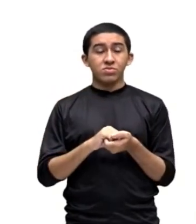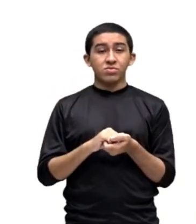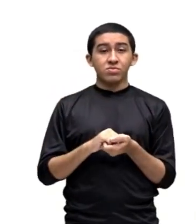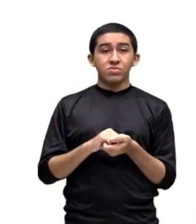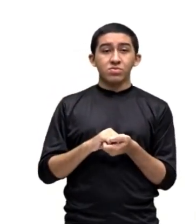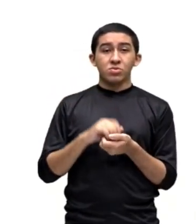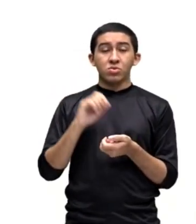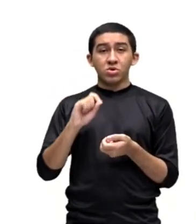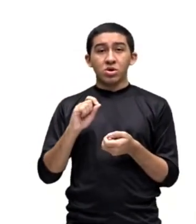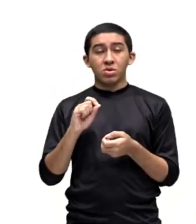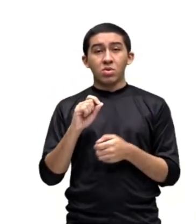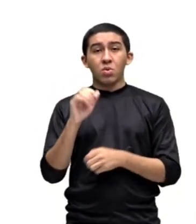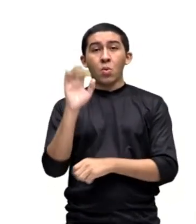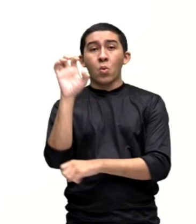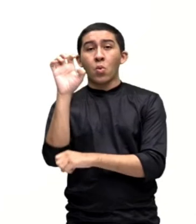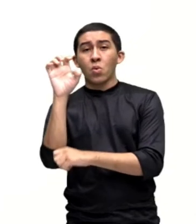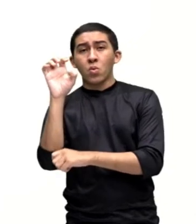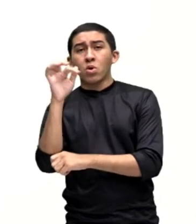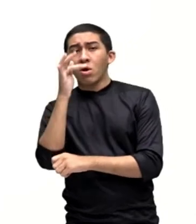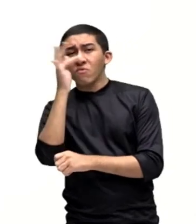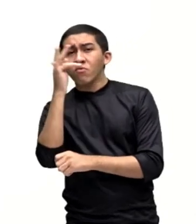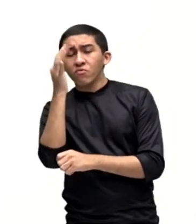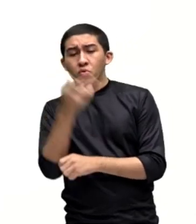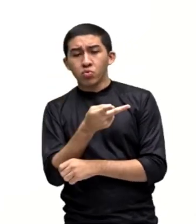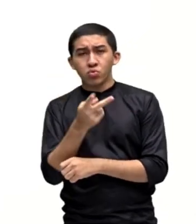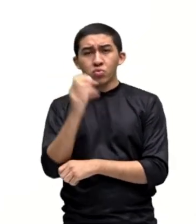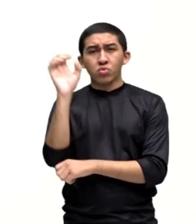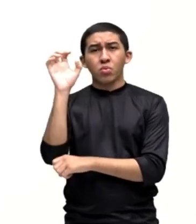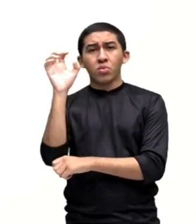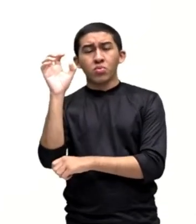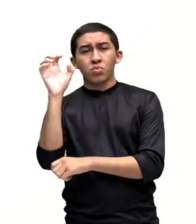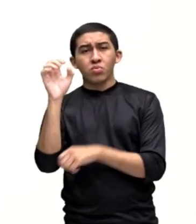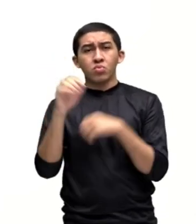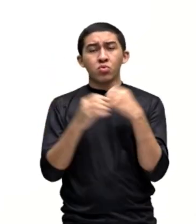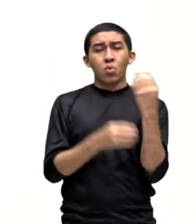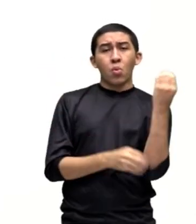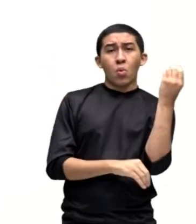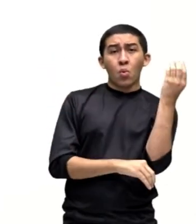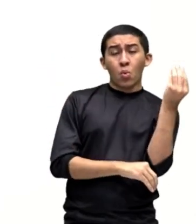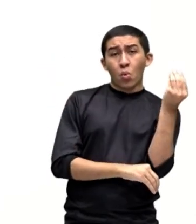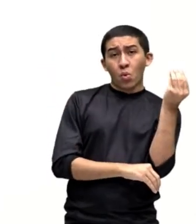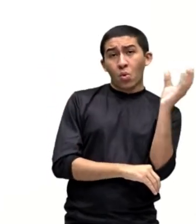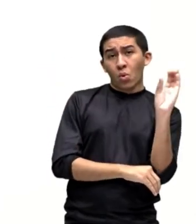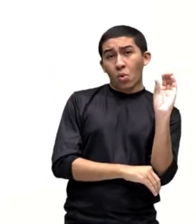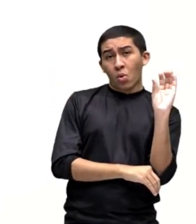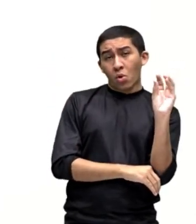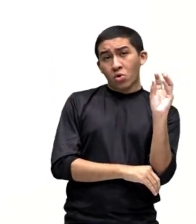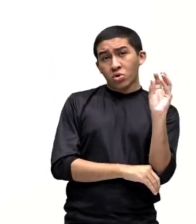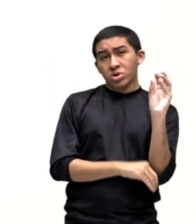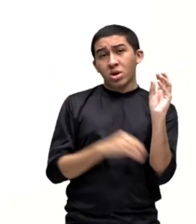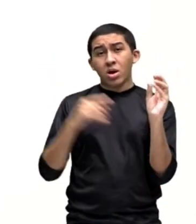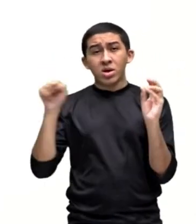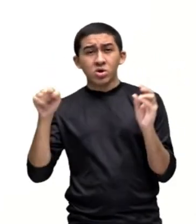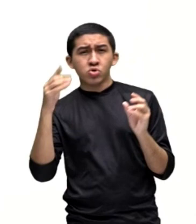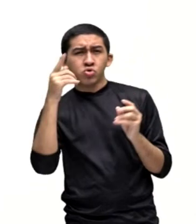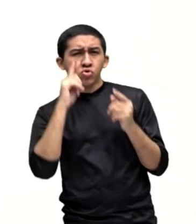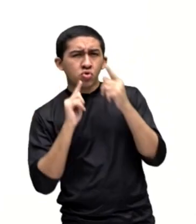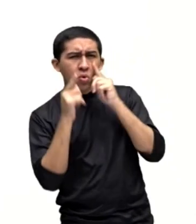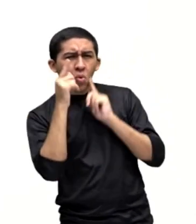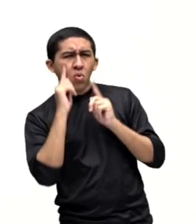pela ausência de sua amada Rosa. E aí, novamente, a gente pergunta, a figura de linguagem empregada nesse texto